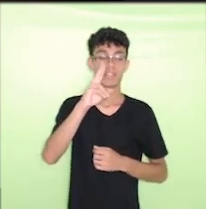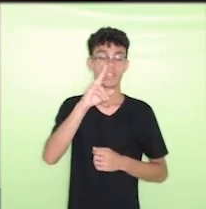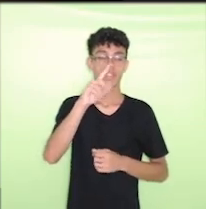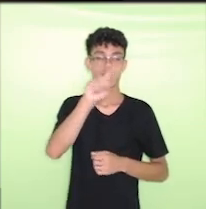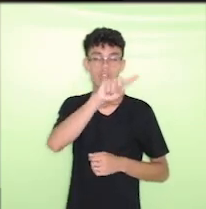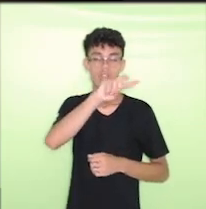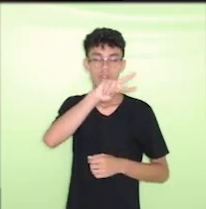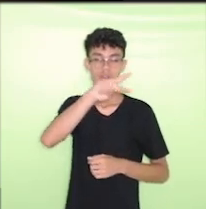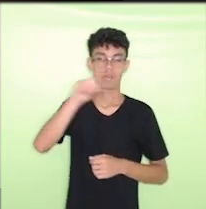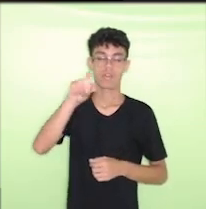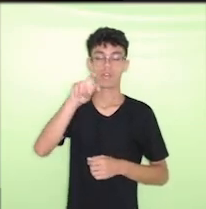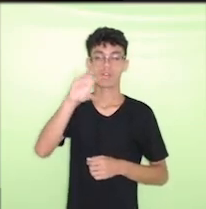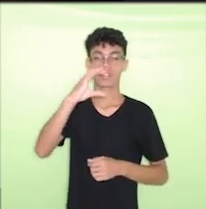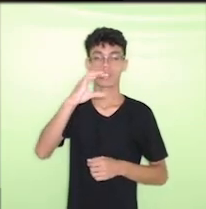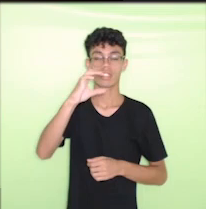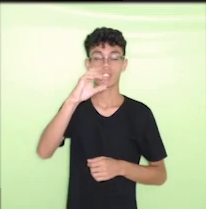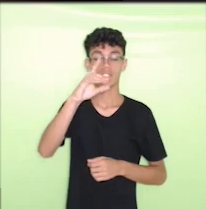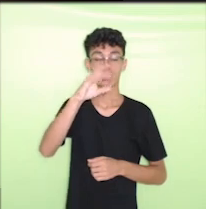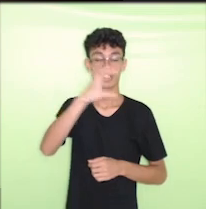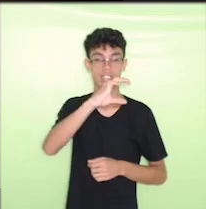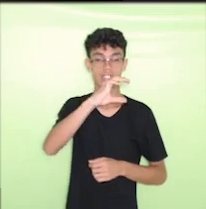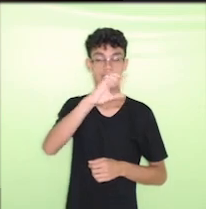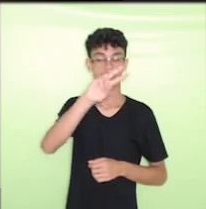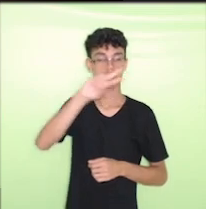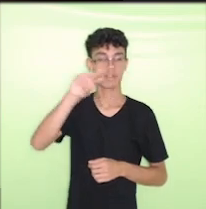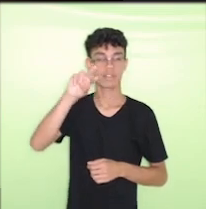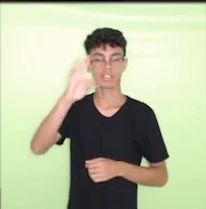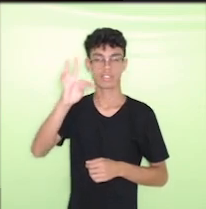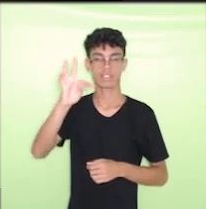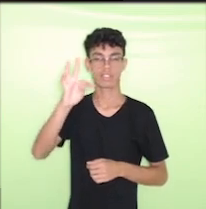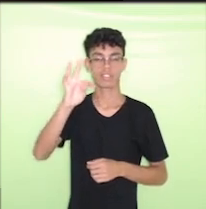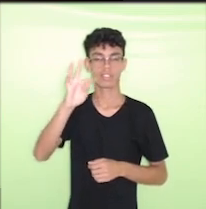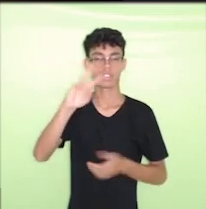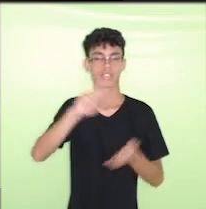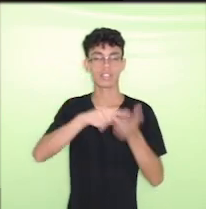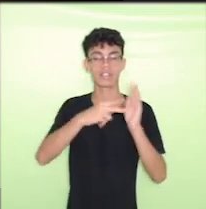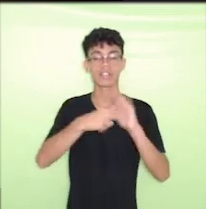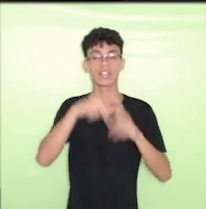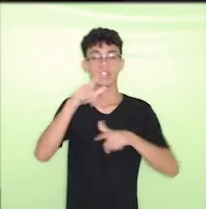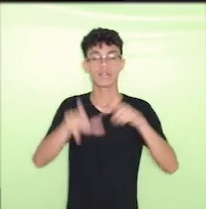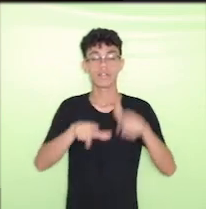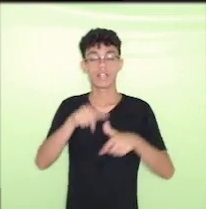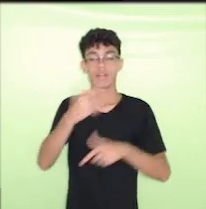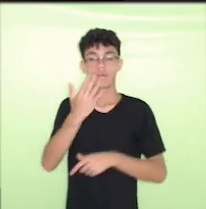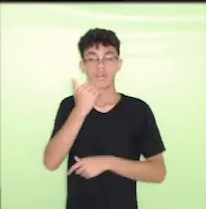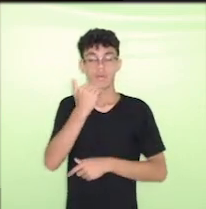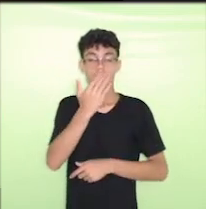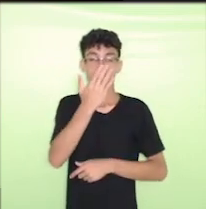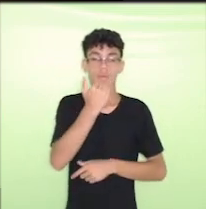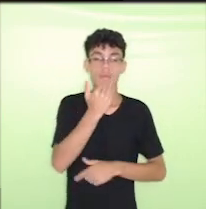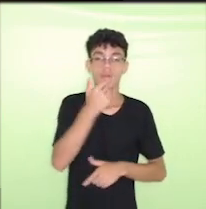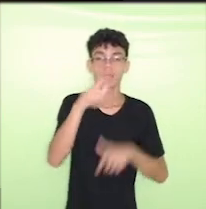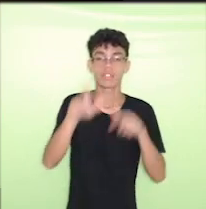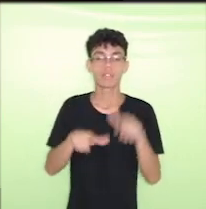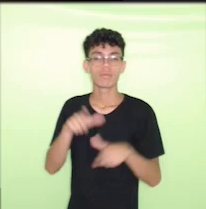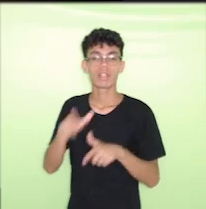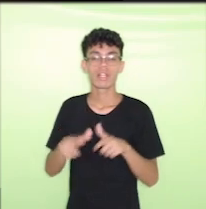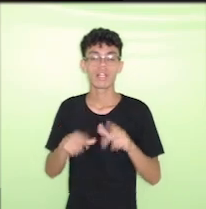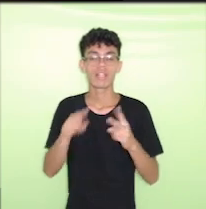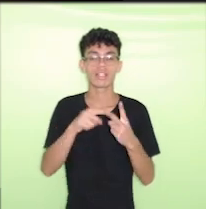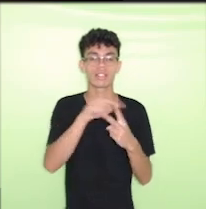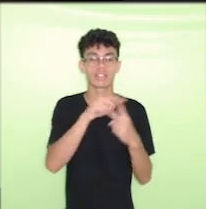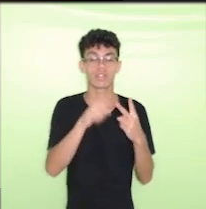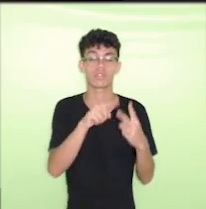C igual a T. Isso quer dizer trabalhar para comer, comer para trabalhar. E estas